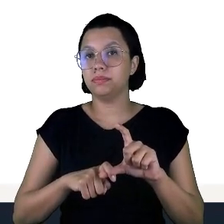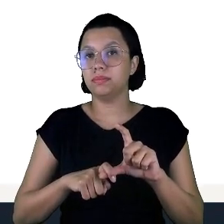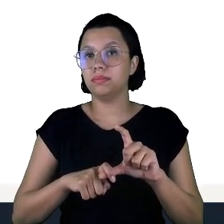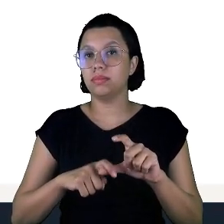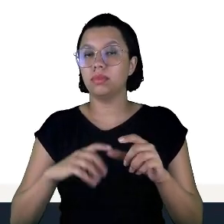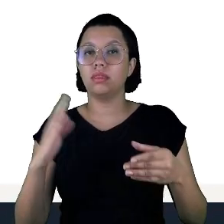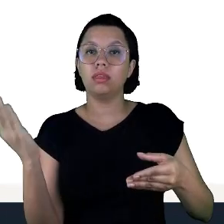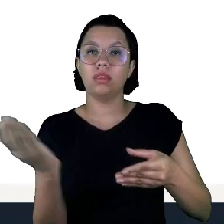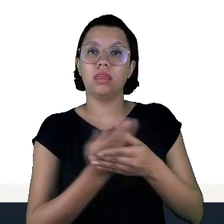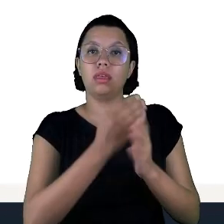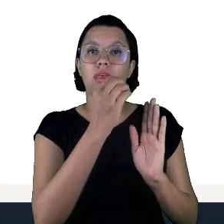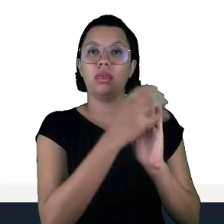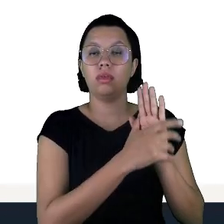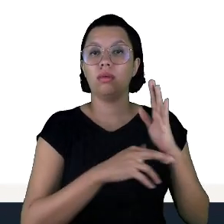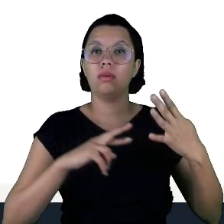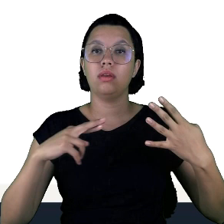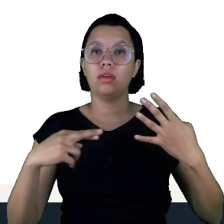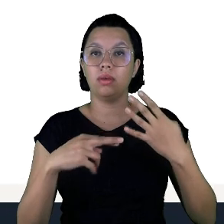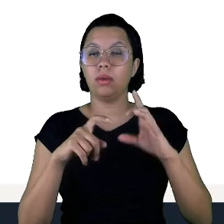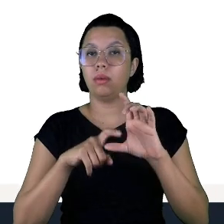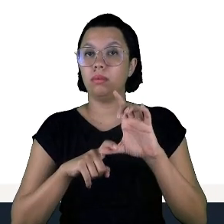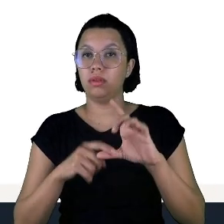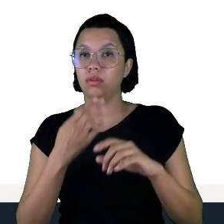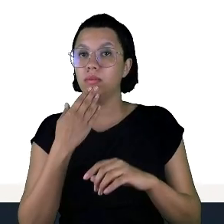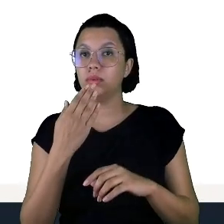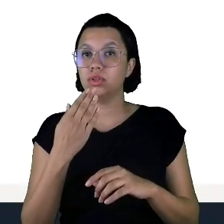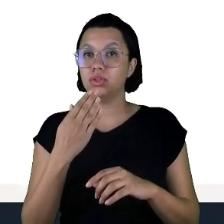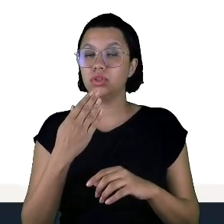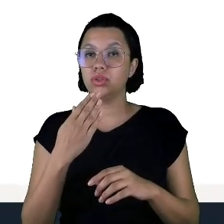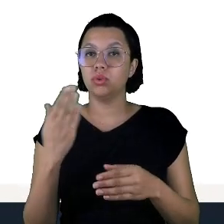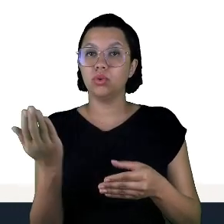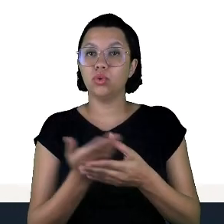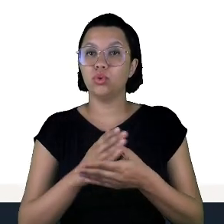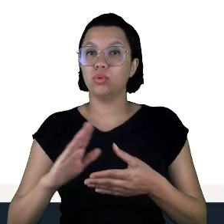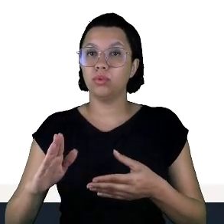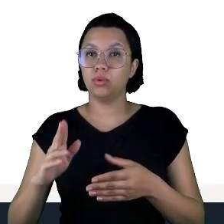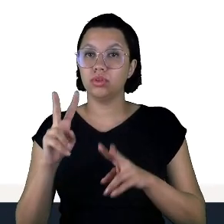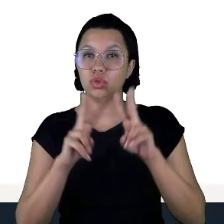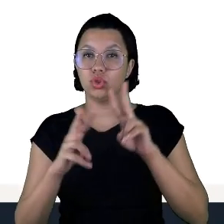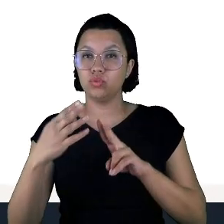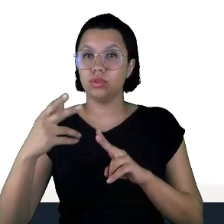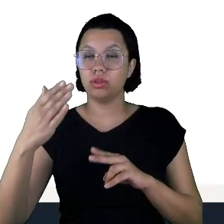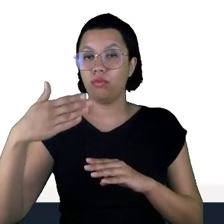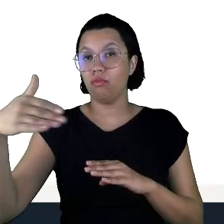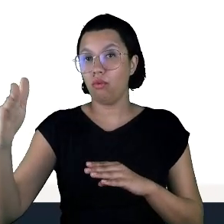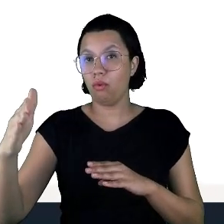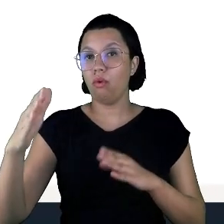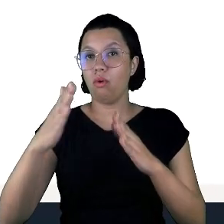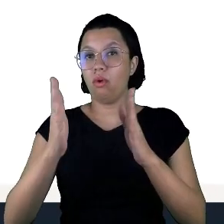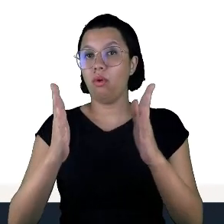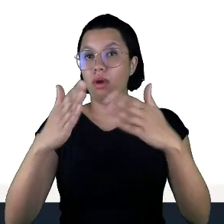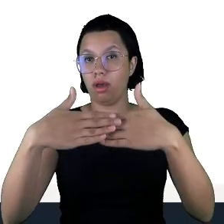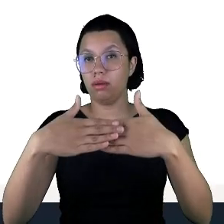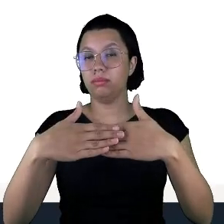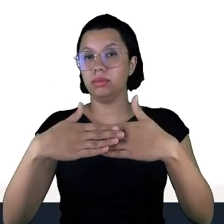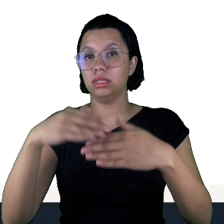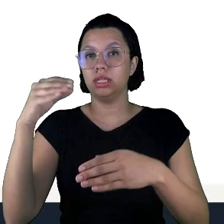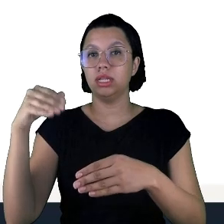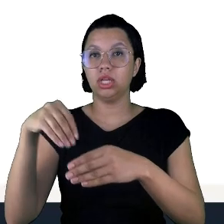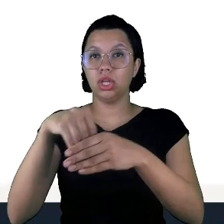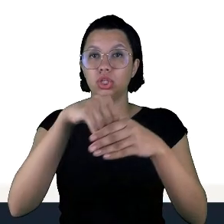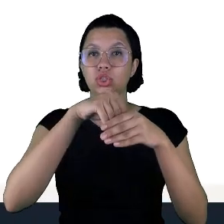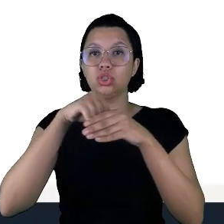pendentes, embargos e agravos pendentes, processos com pedido de vista fora do